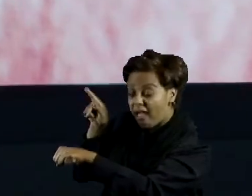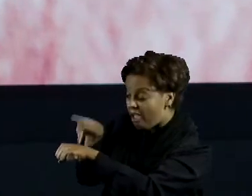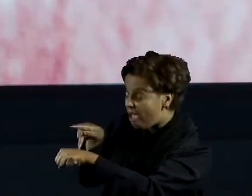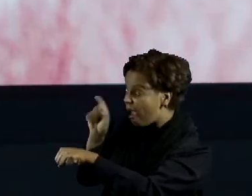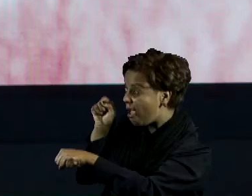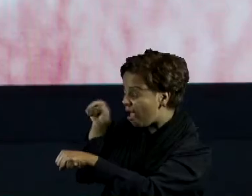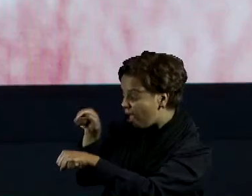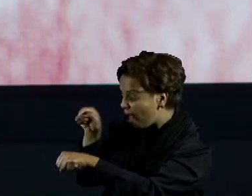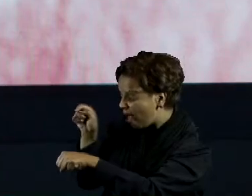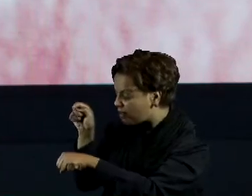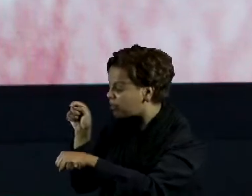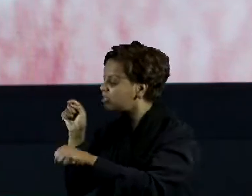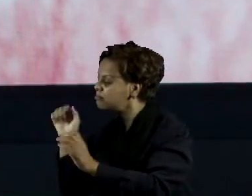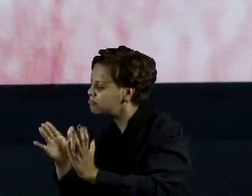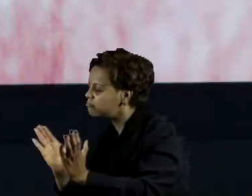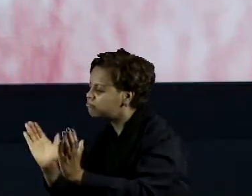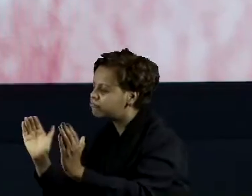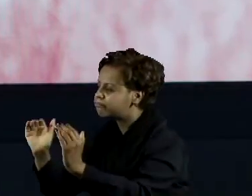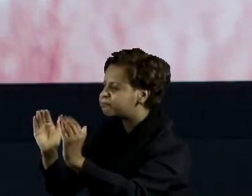da rocha